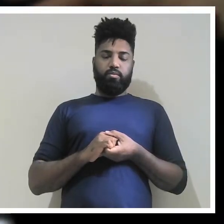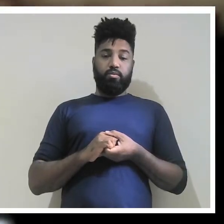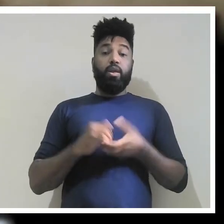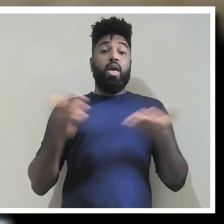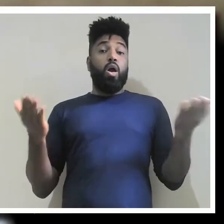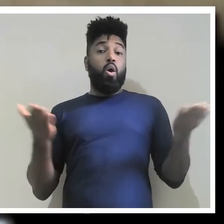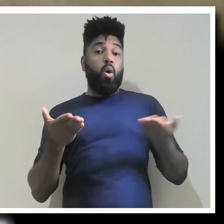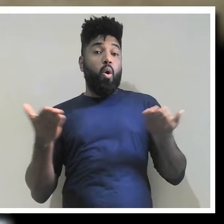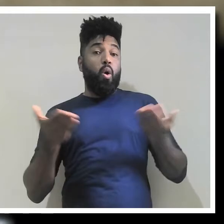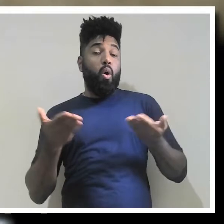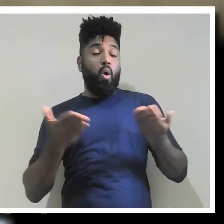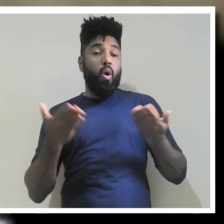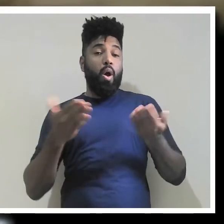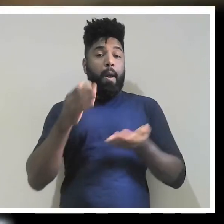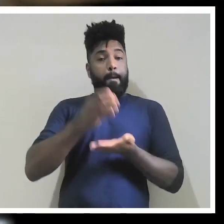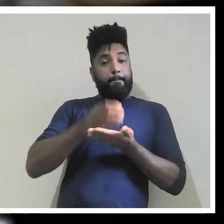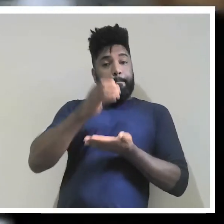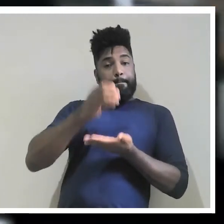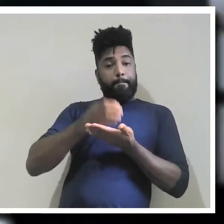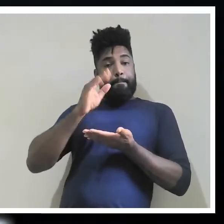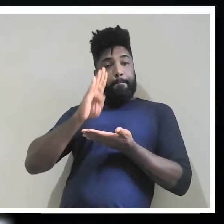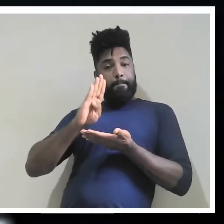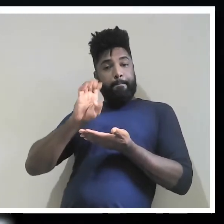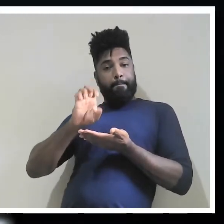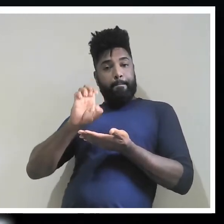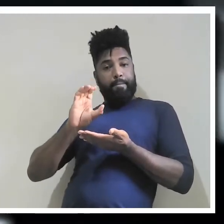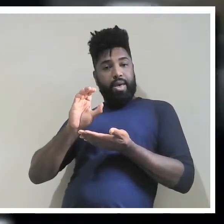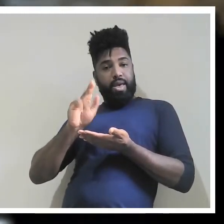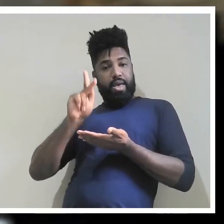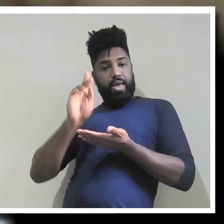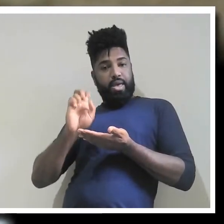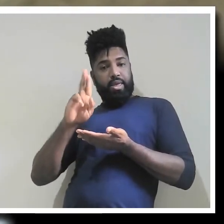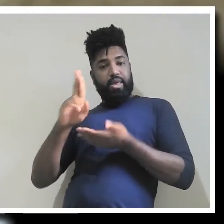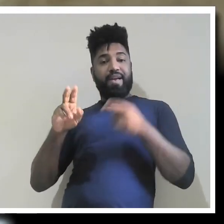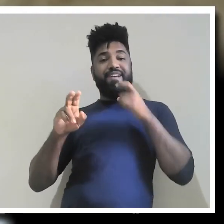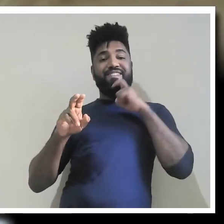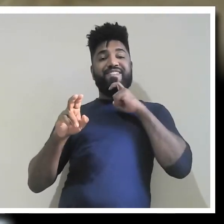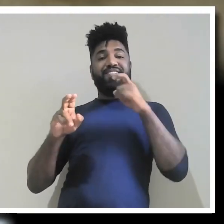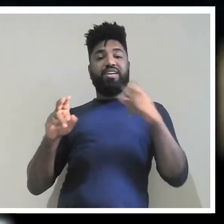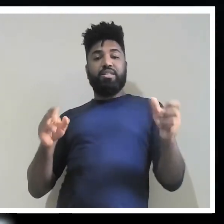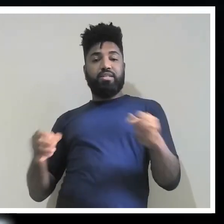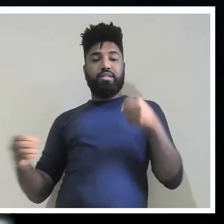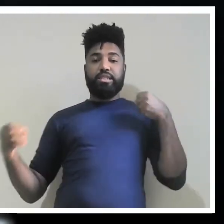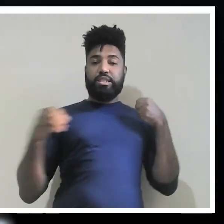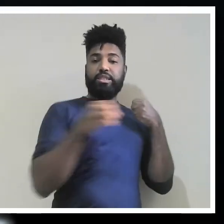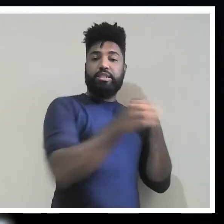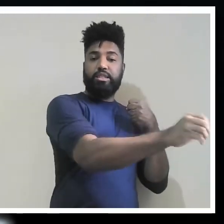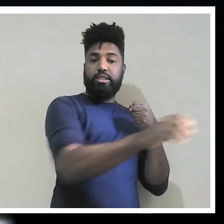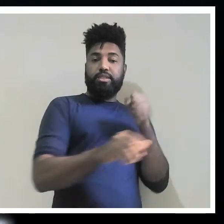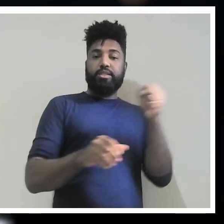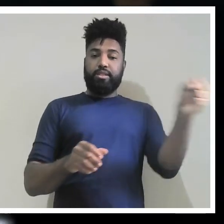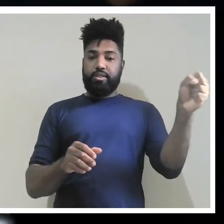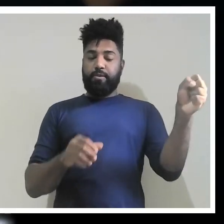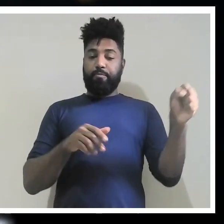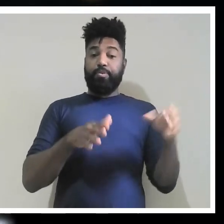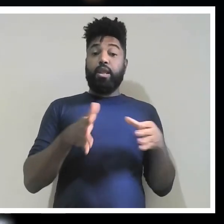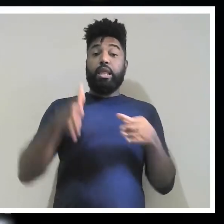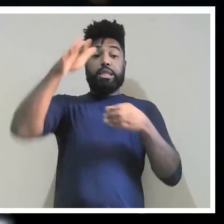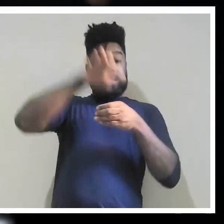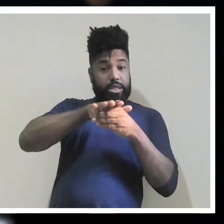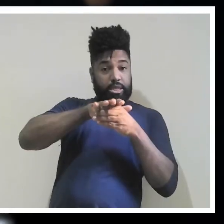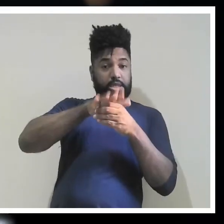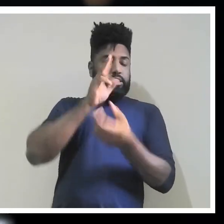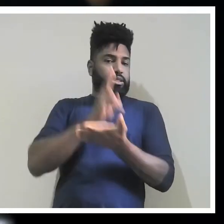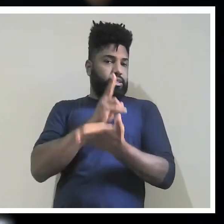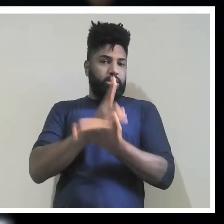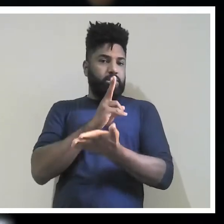E agora nós deixamos esse Becker na geladeira. Olha, o tempo todo ele tem que ficar tampado, tá? Aqui nós poderíamos simplesmente fazer uma